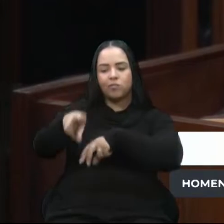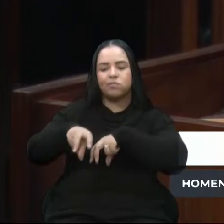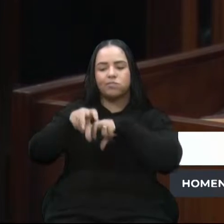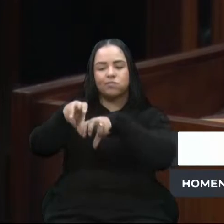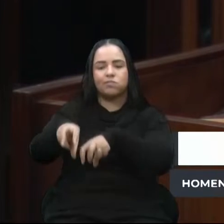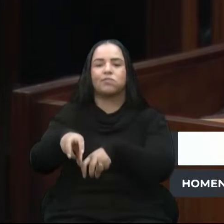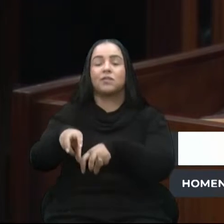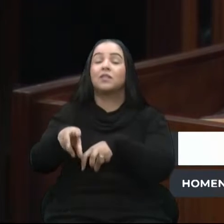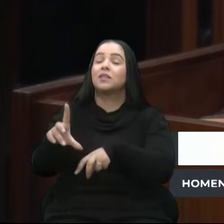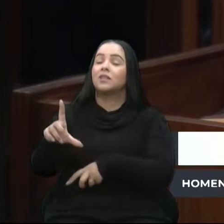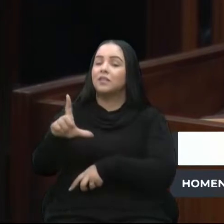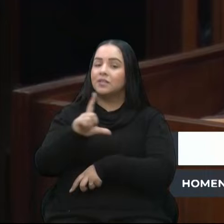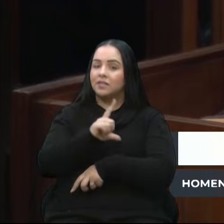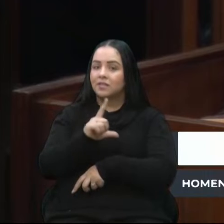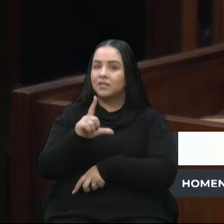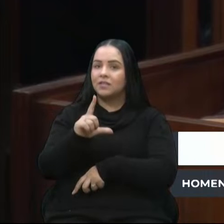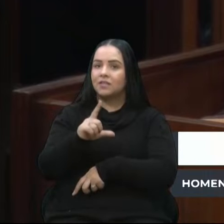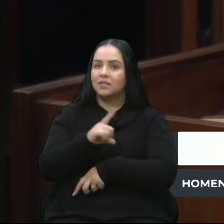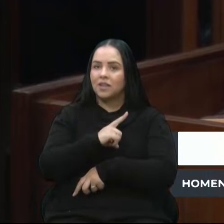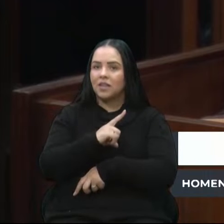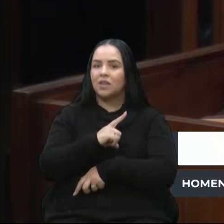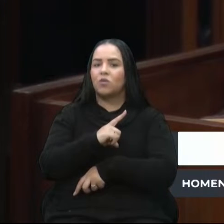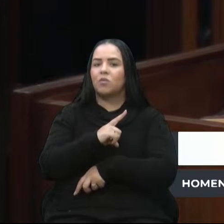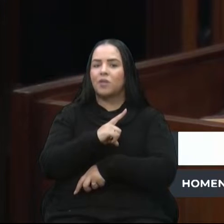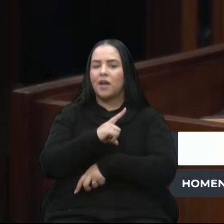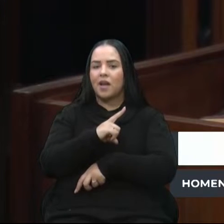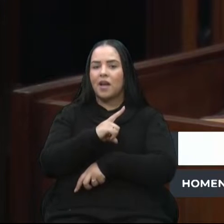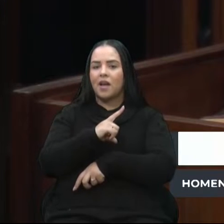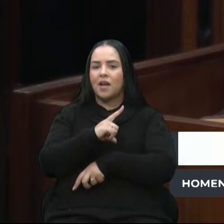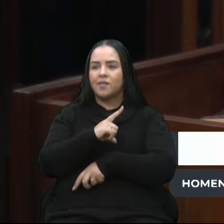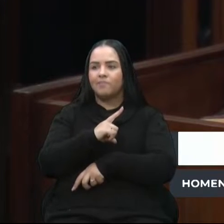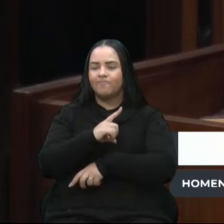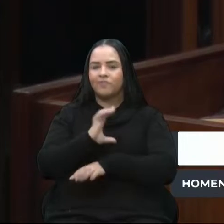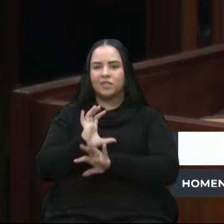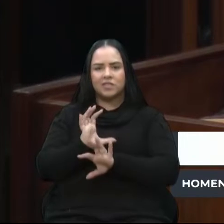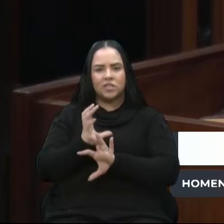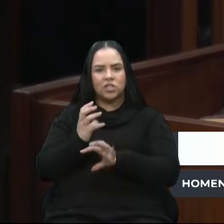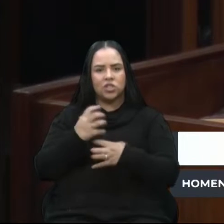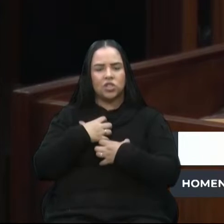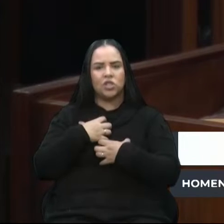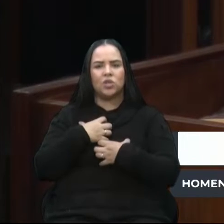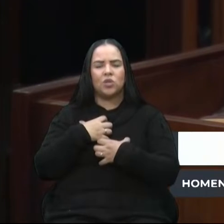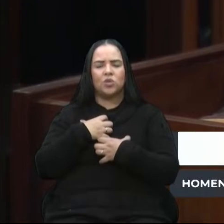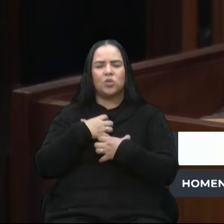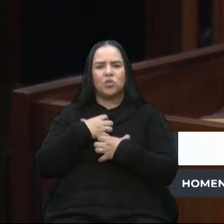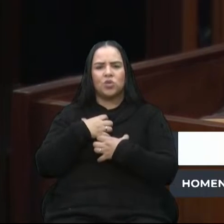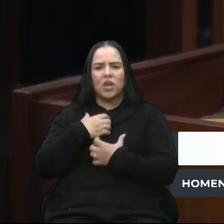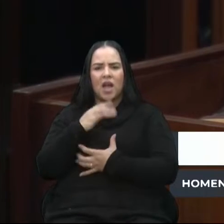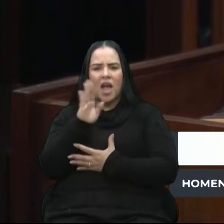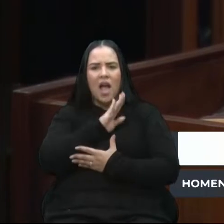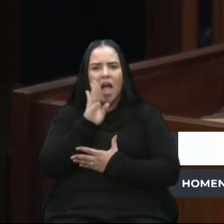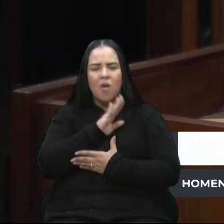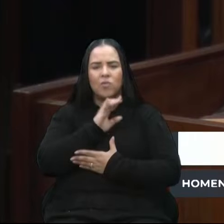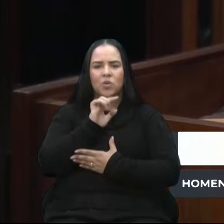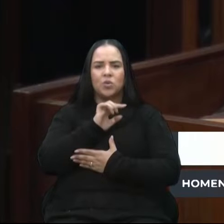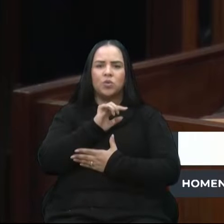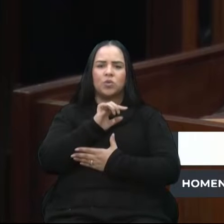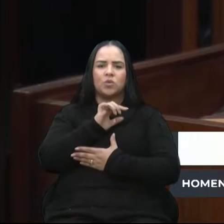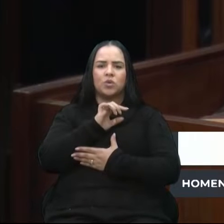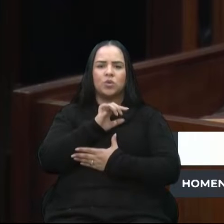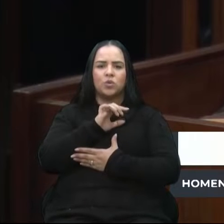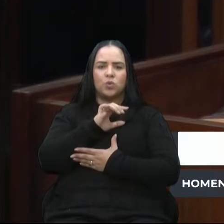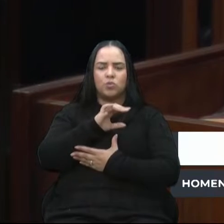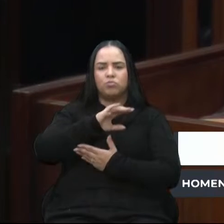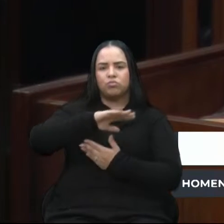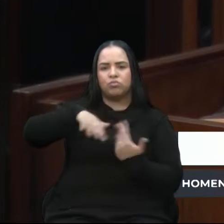um comportamento agressivo com a colônia. Nós temos em Caxias um anel que